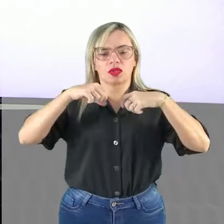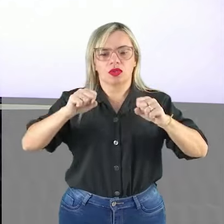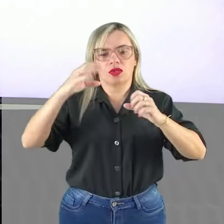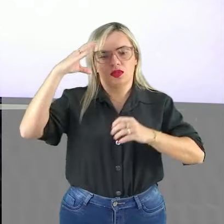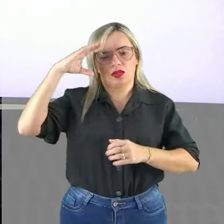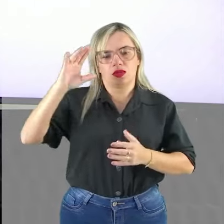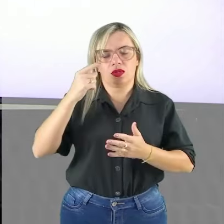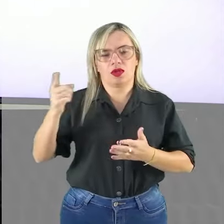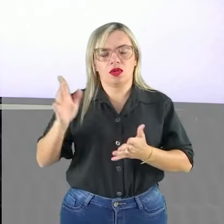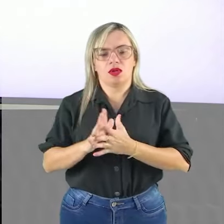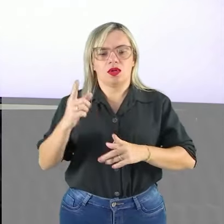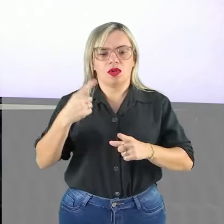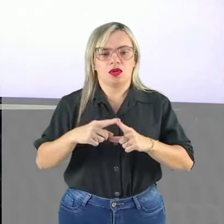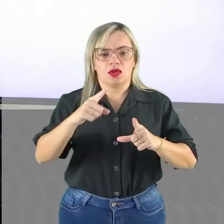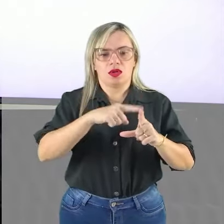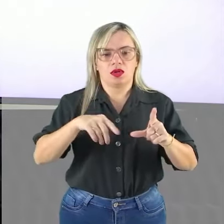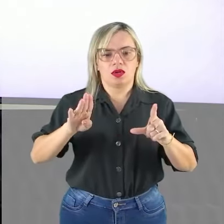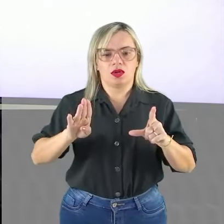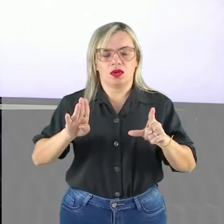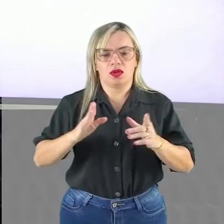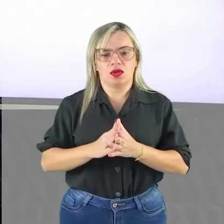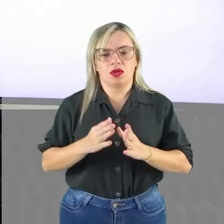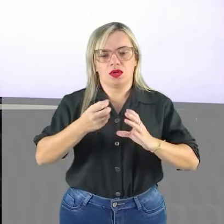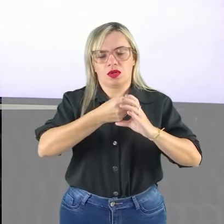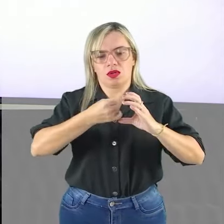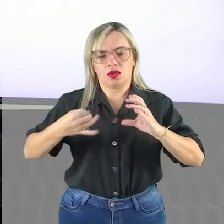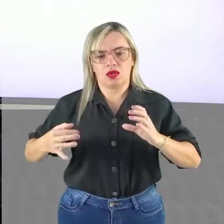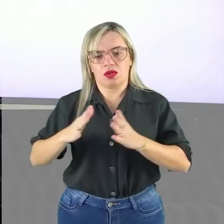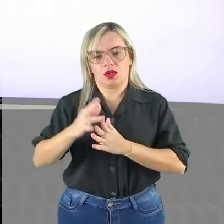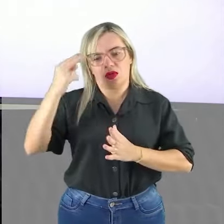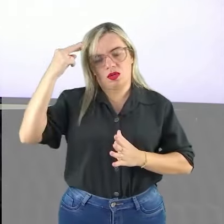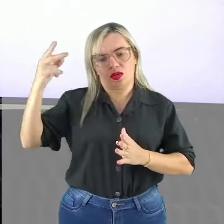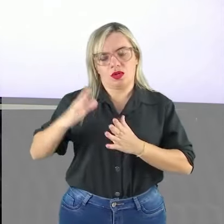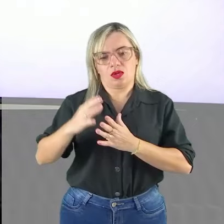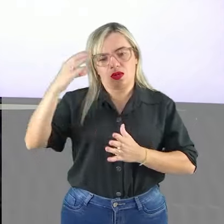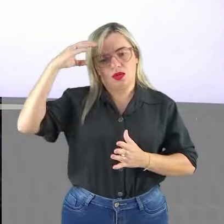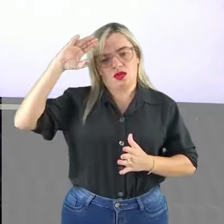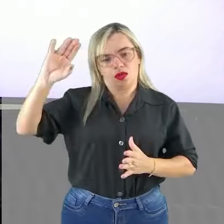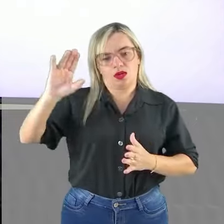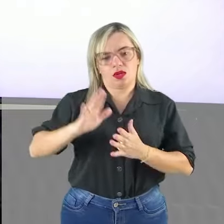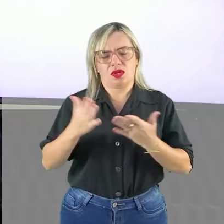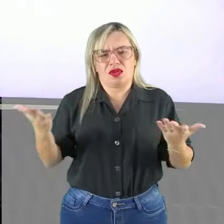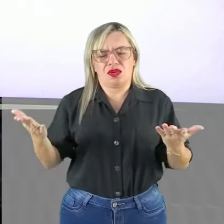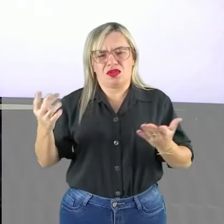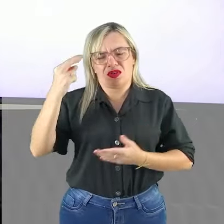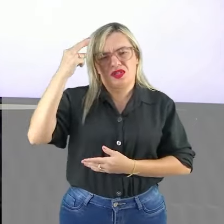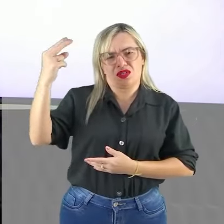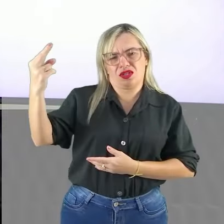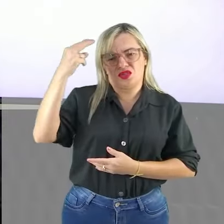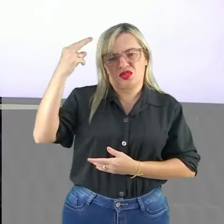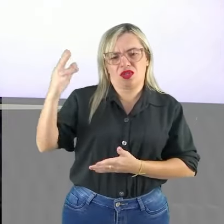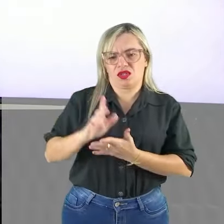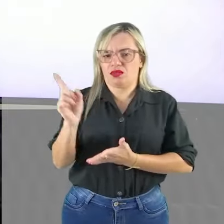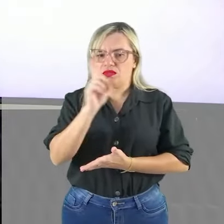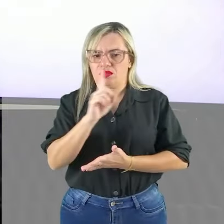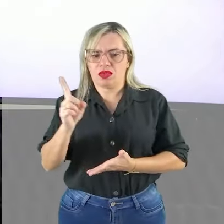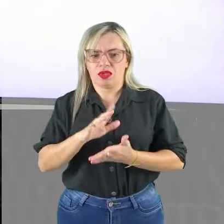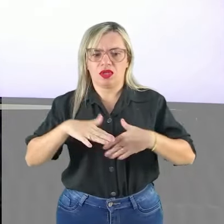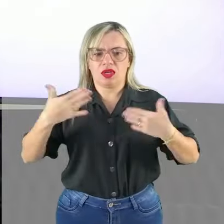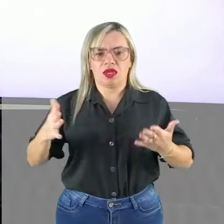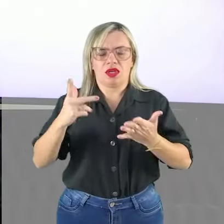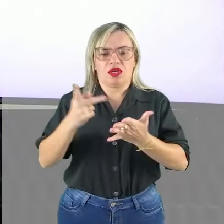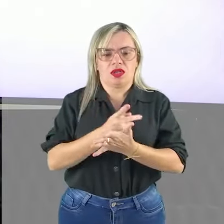característica histórica cultural ele fala da cultura dos dois idiomas beleza mas ele fala da história não então aí está errado